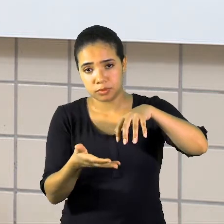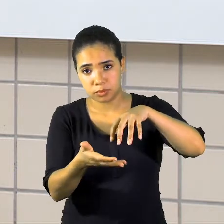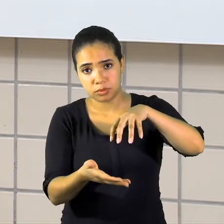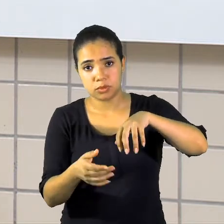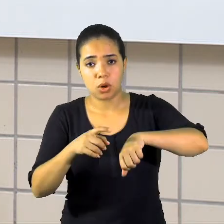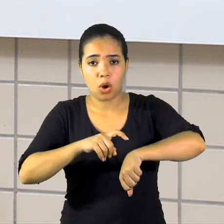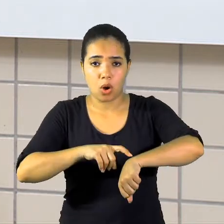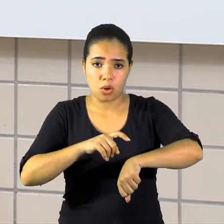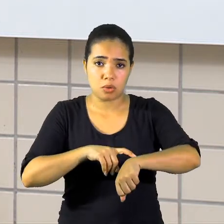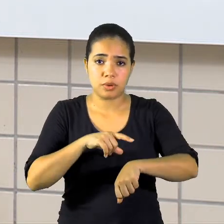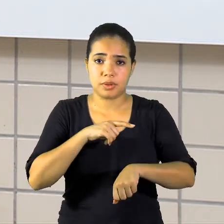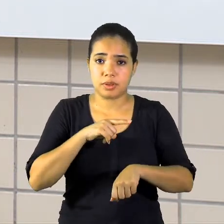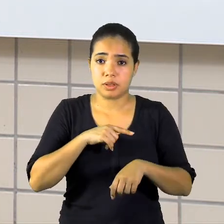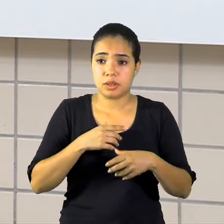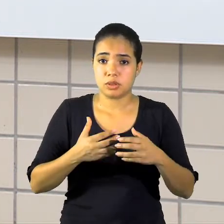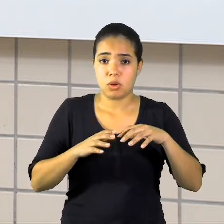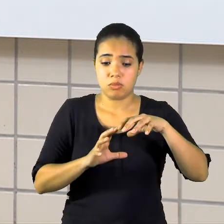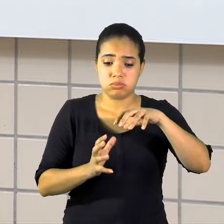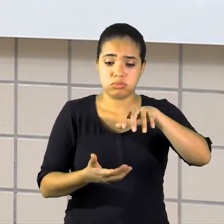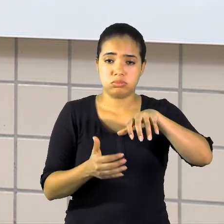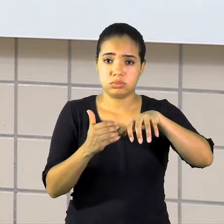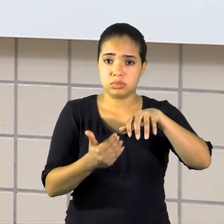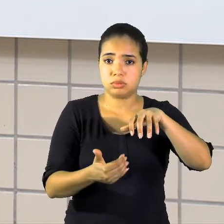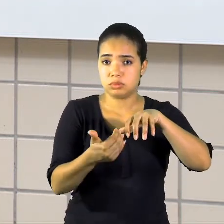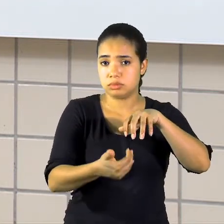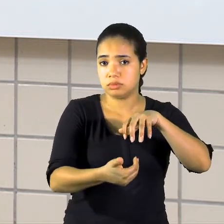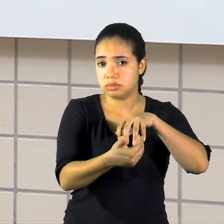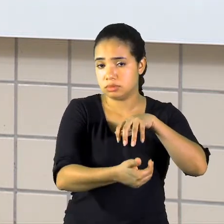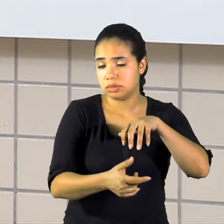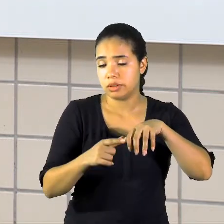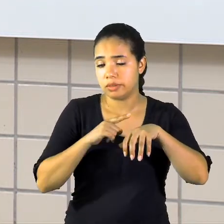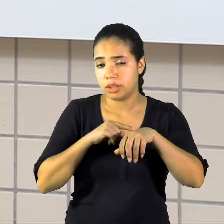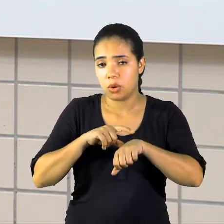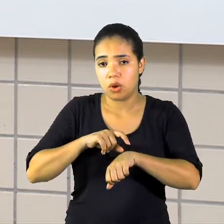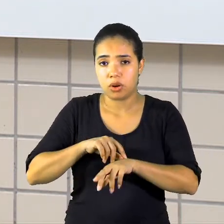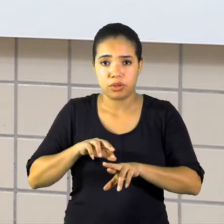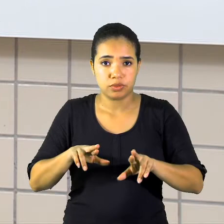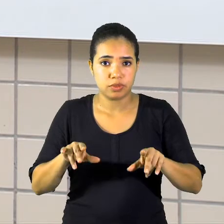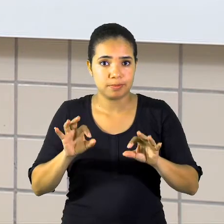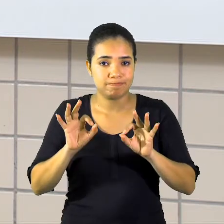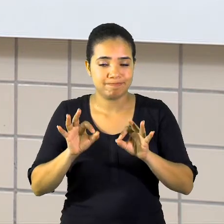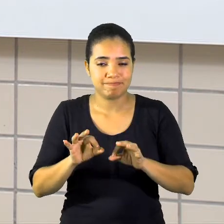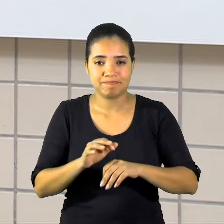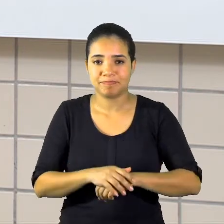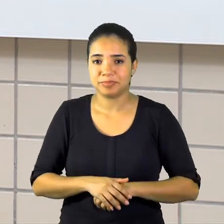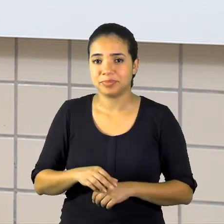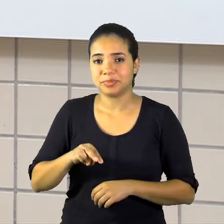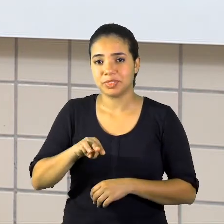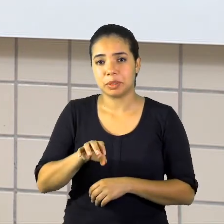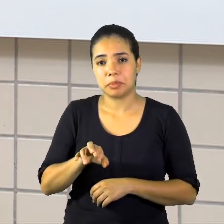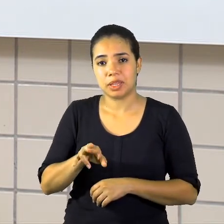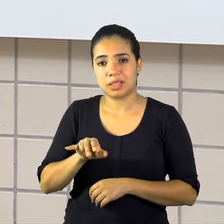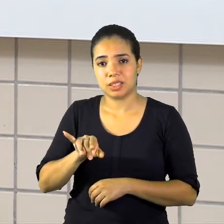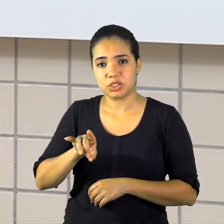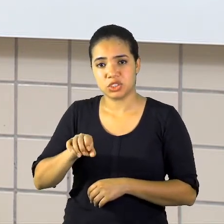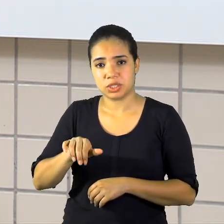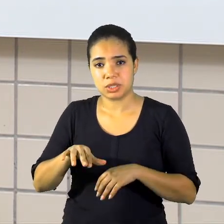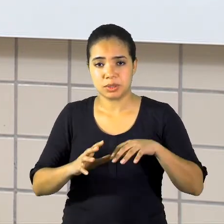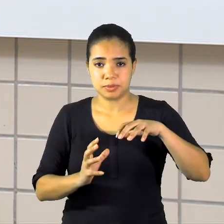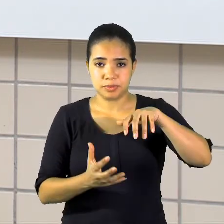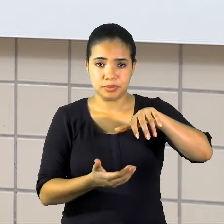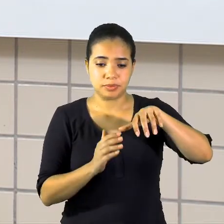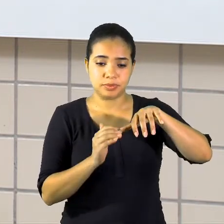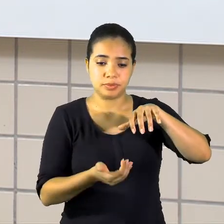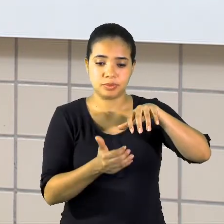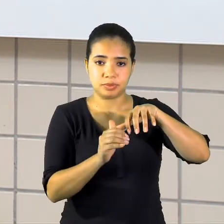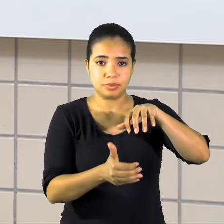que aqui no outro meridiano nós temos uma hora diferente. Sim, os meridianos eles são utilizados,